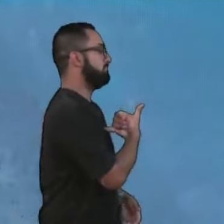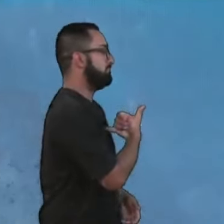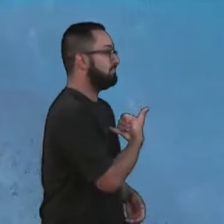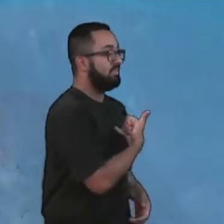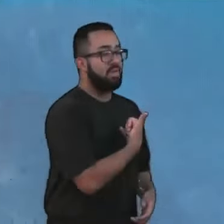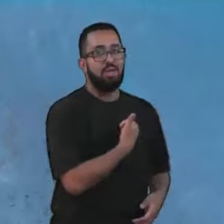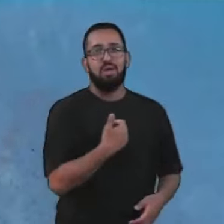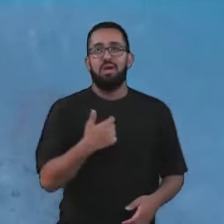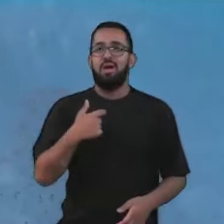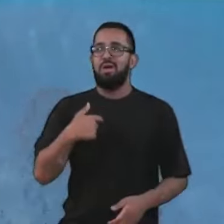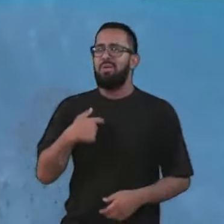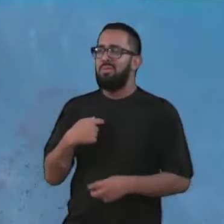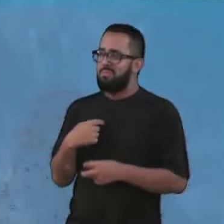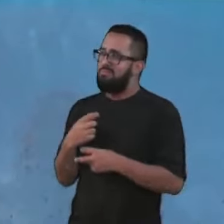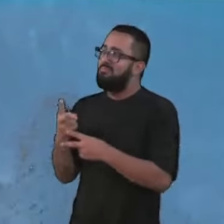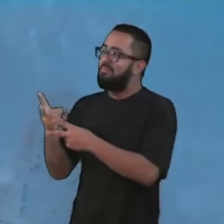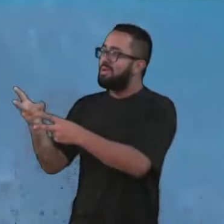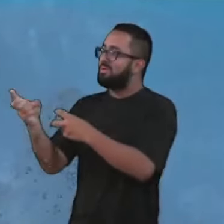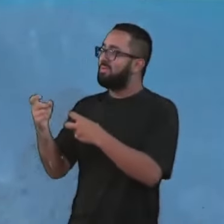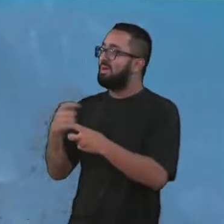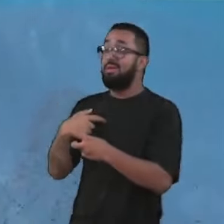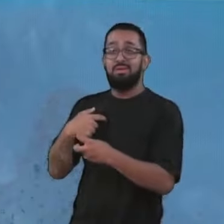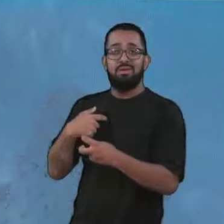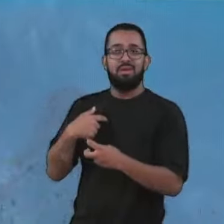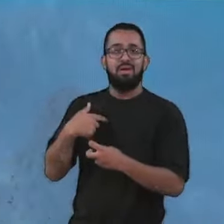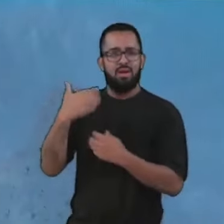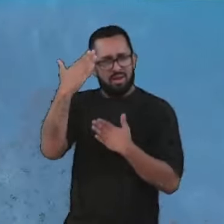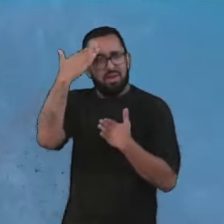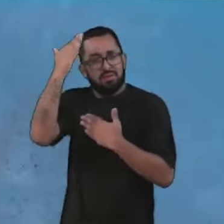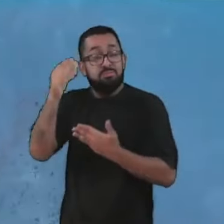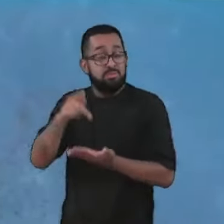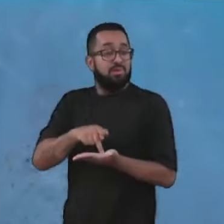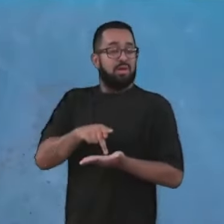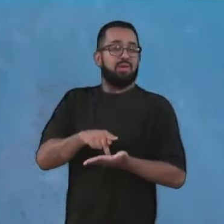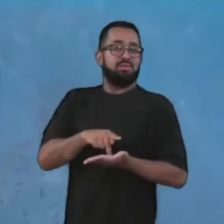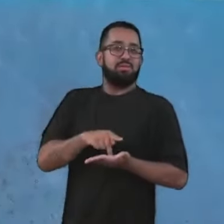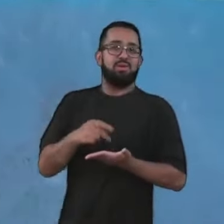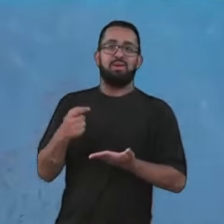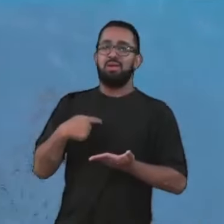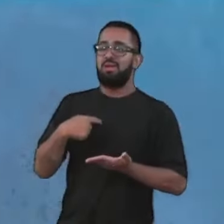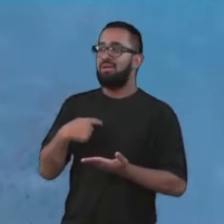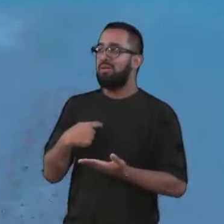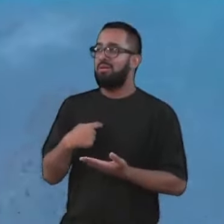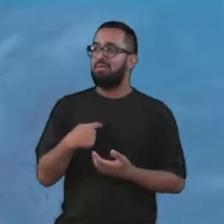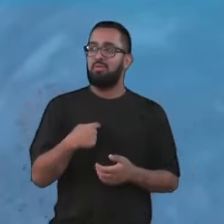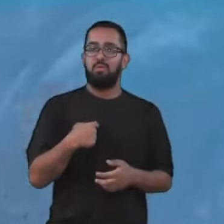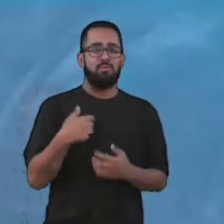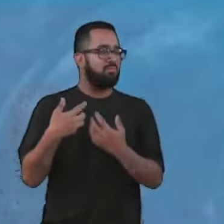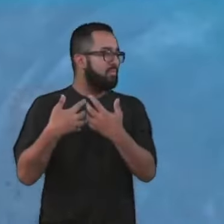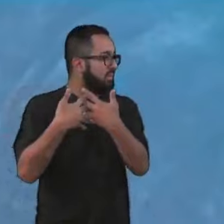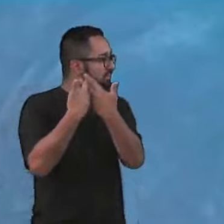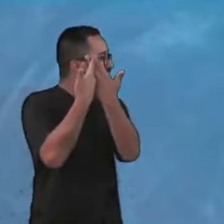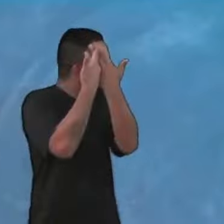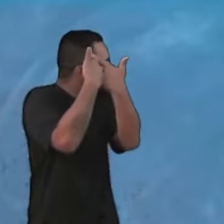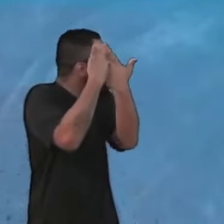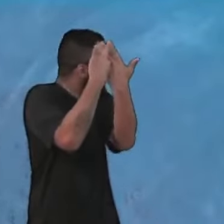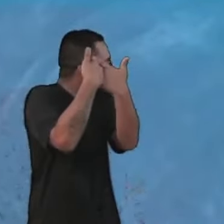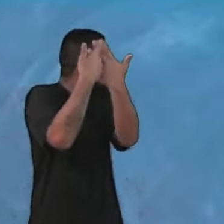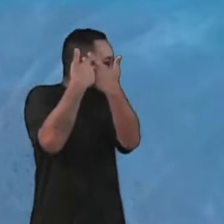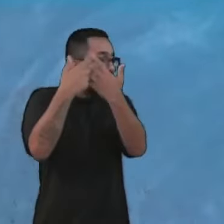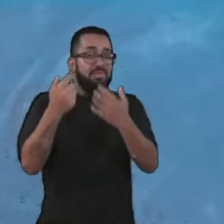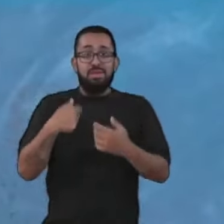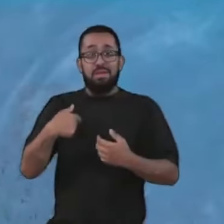Amados, eu saí daí, eu percebi que ele estava muito grato mesmo, ele ficou pensativo. E eu saí dali com meu coração super